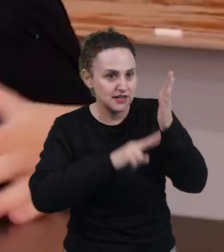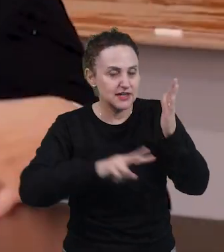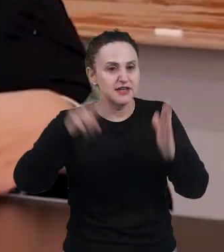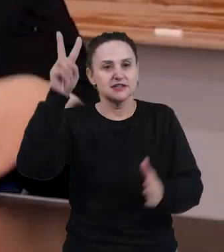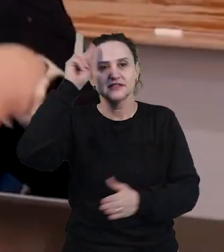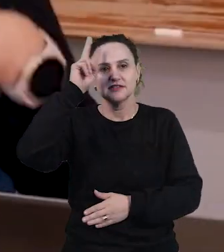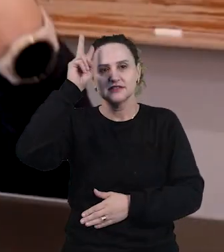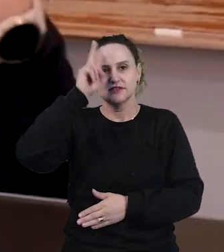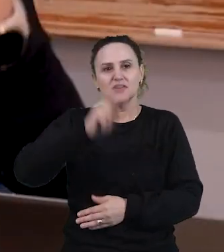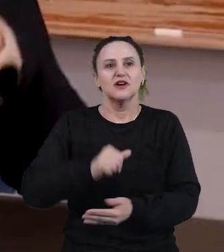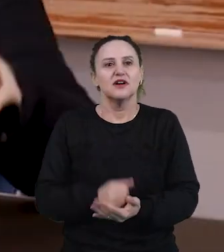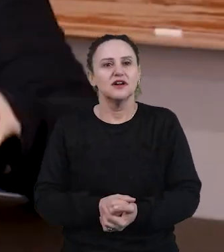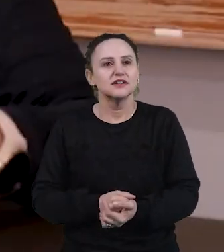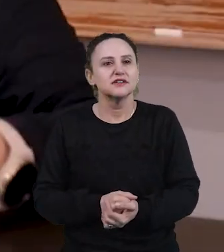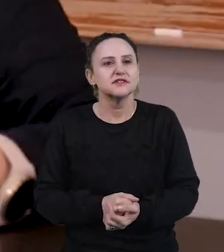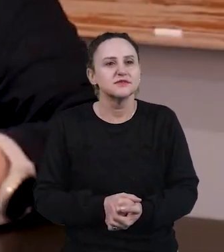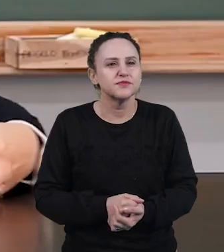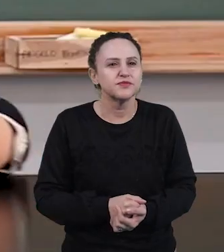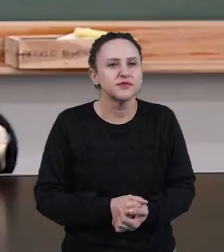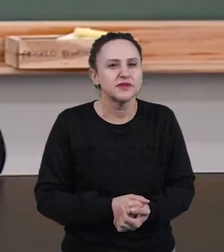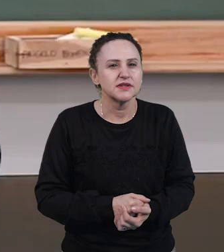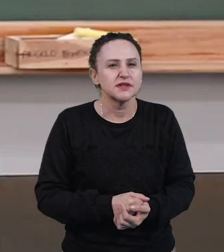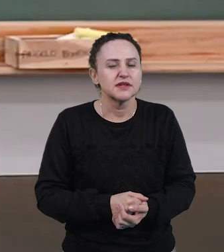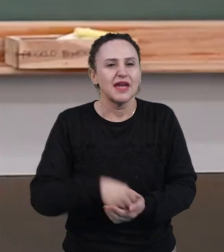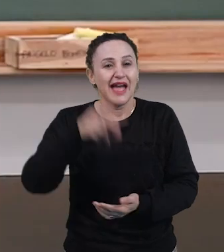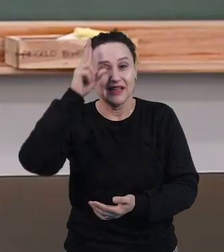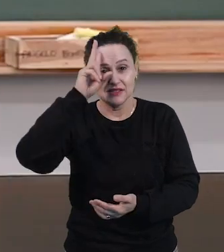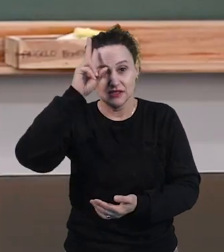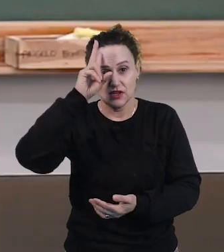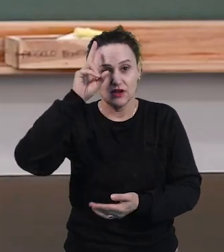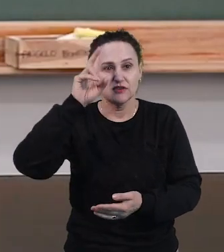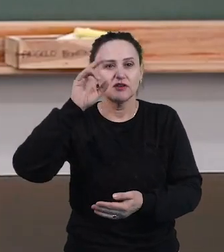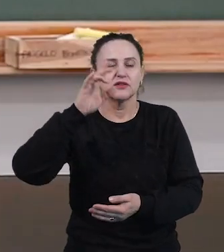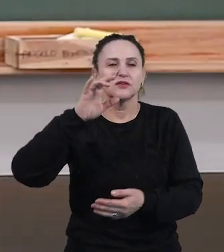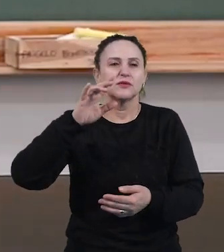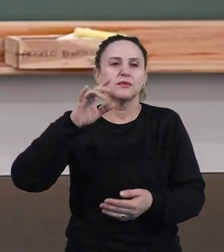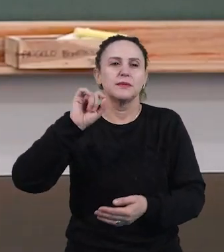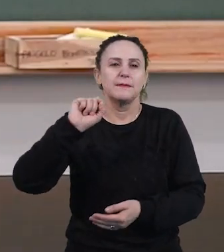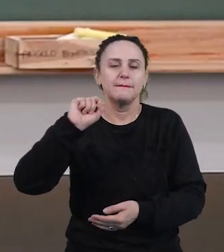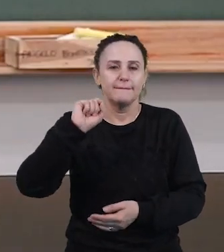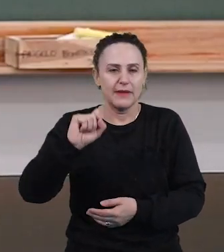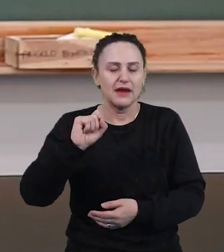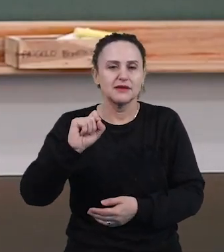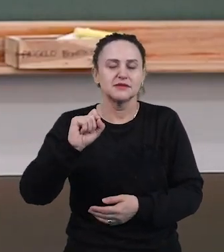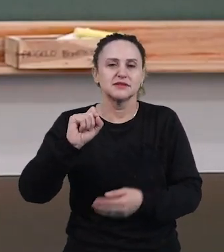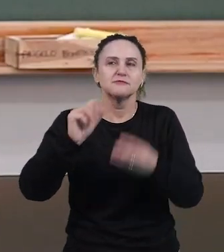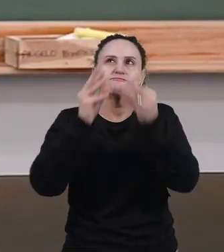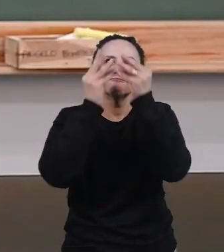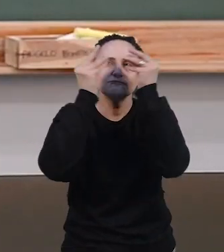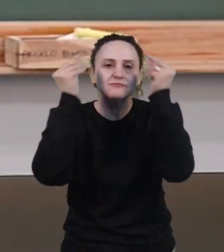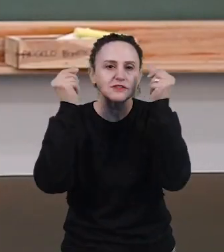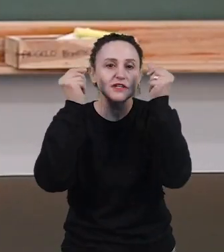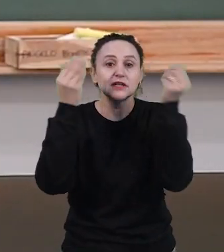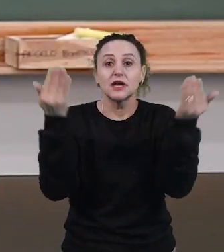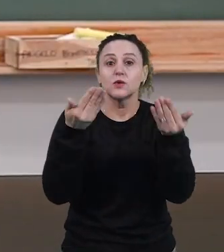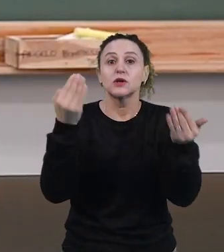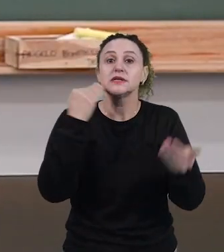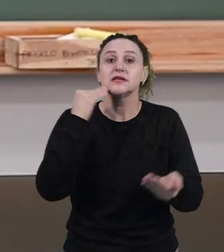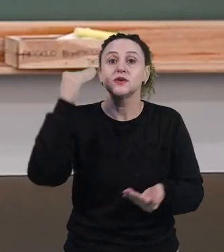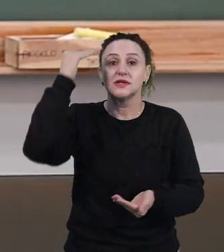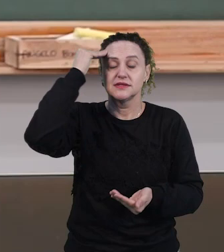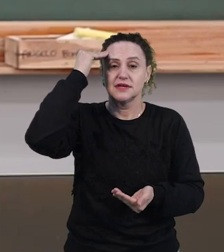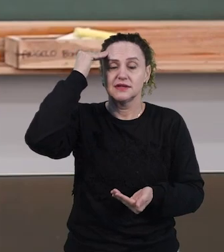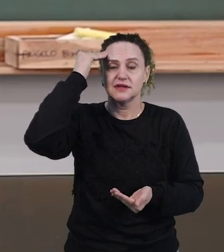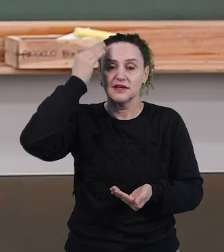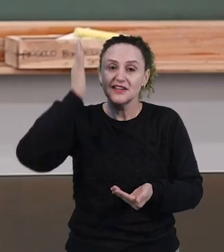as histórias. No outro, as histórias foram ficando mais complexas. E agora, o que a nossa criança nosso adolescente já é capaz? Ele